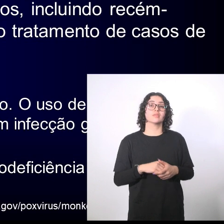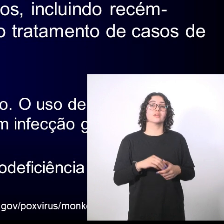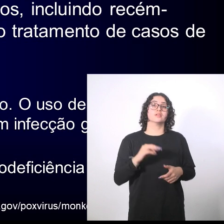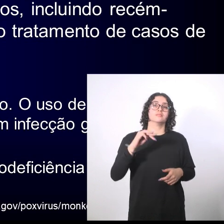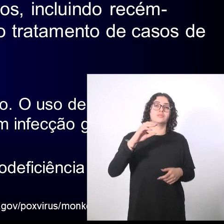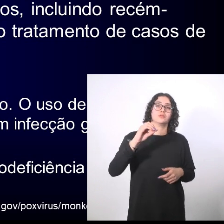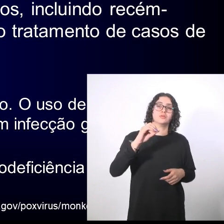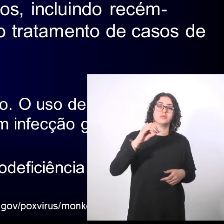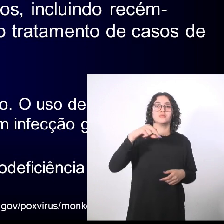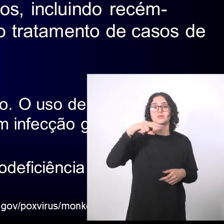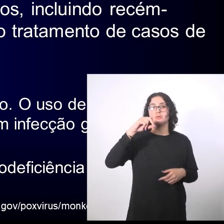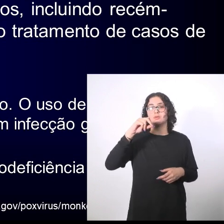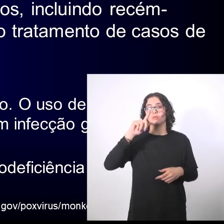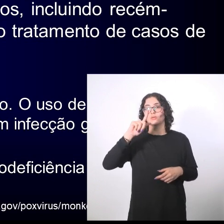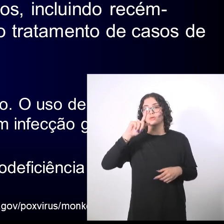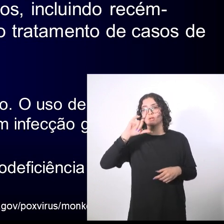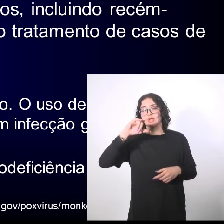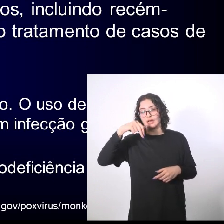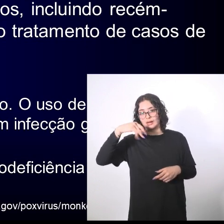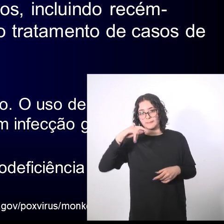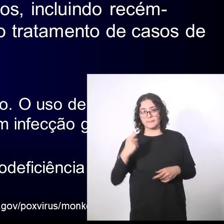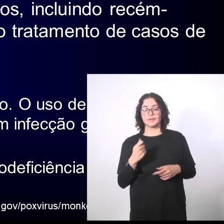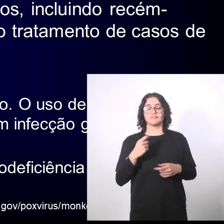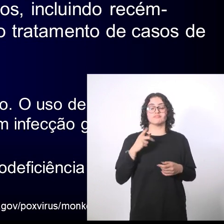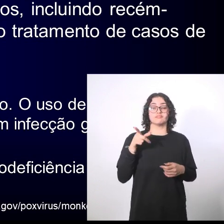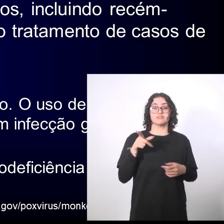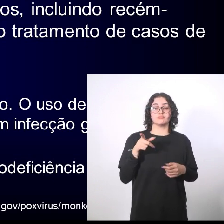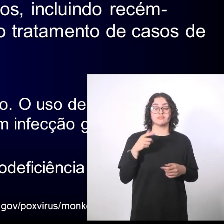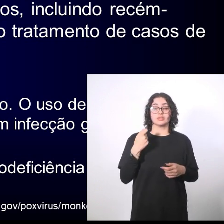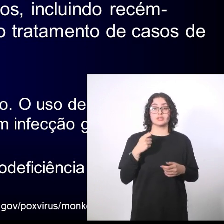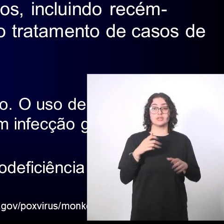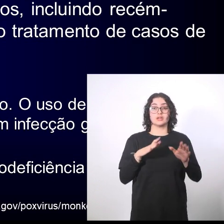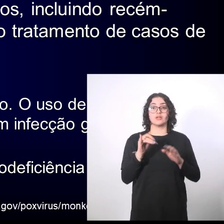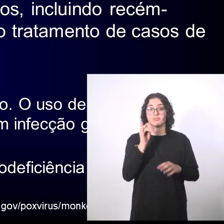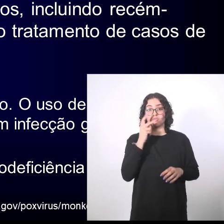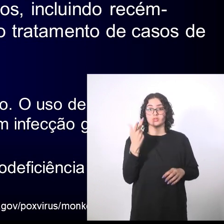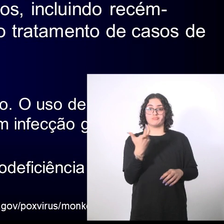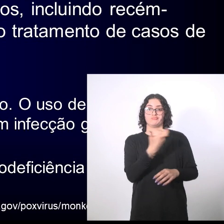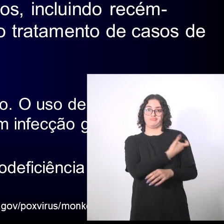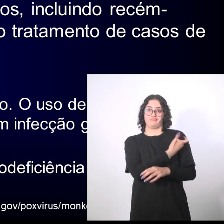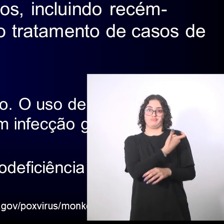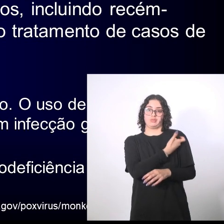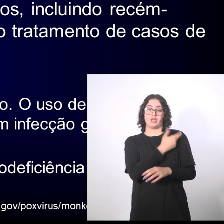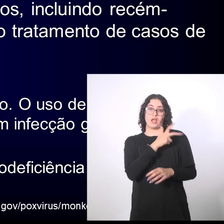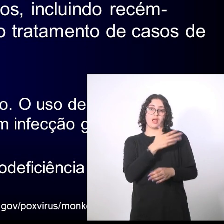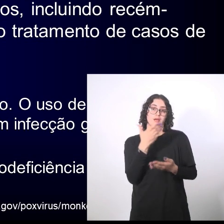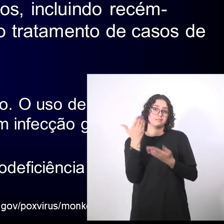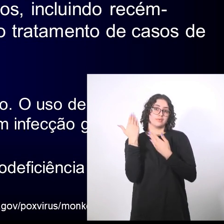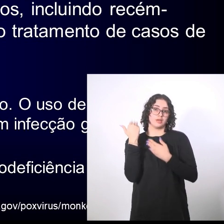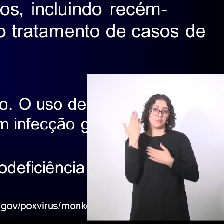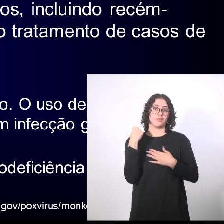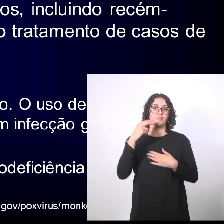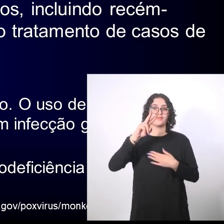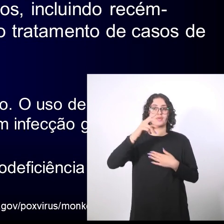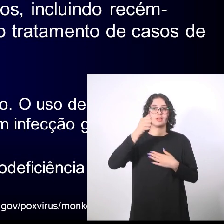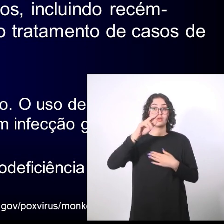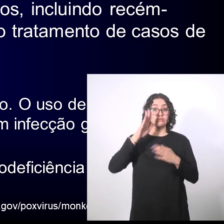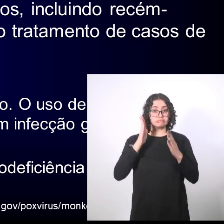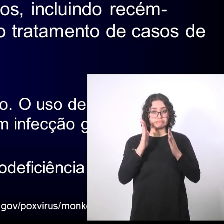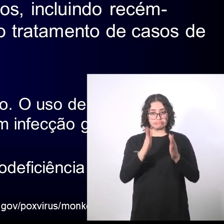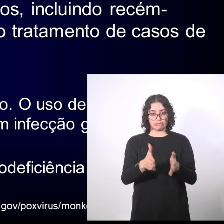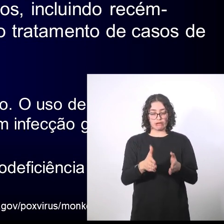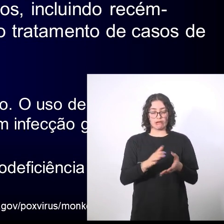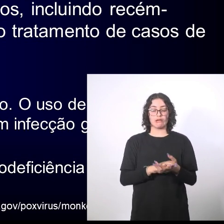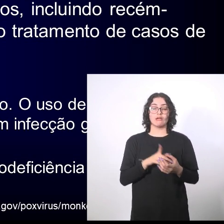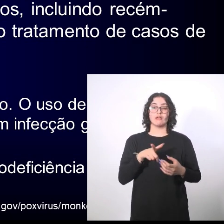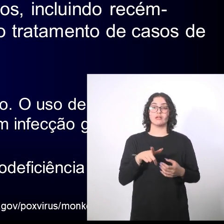imunoglobulina endovenosa, né, então, de pool de doadores que tenham sido vacinados no passado para varíola. Então, você vai buscar